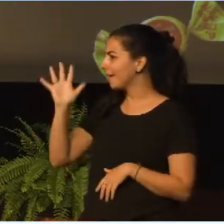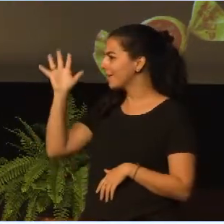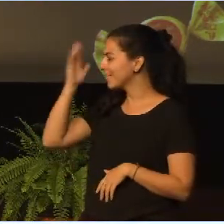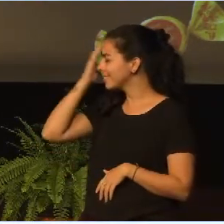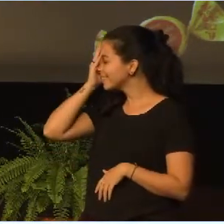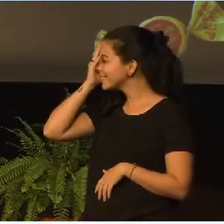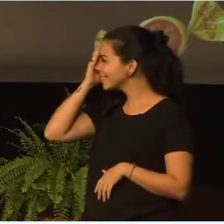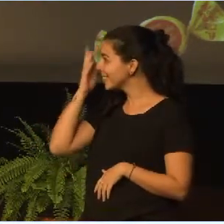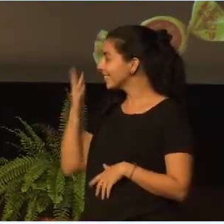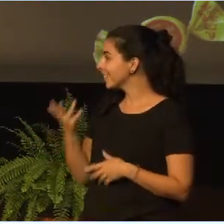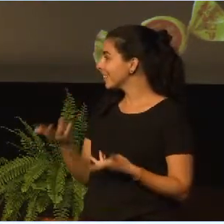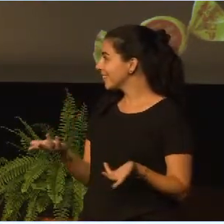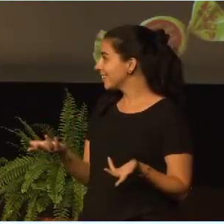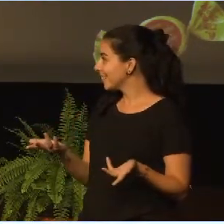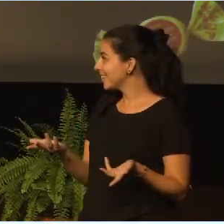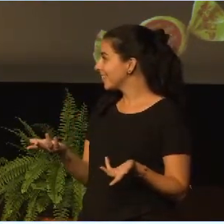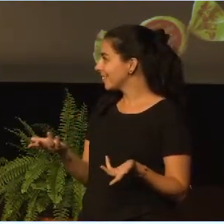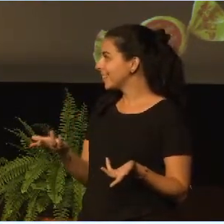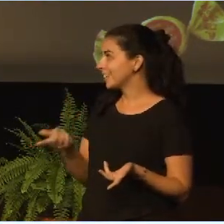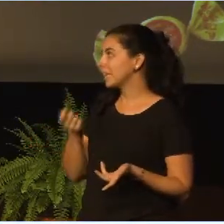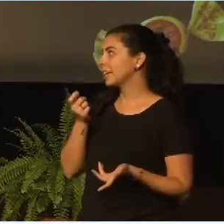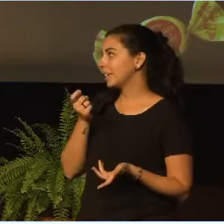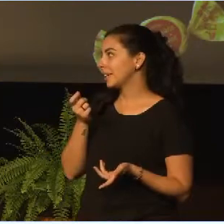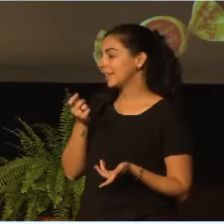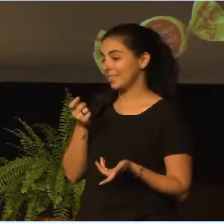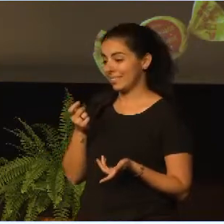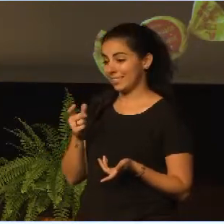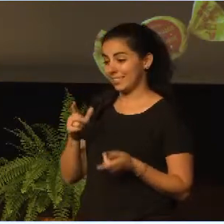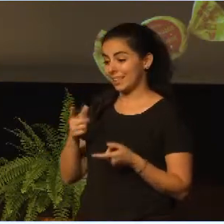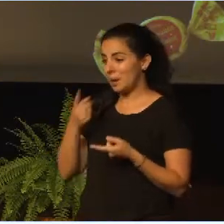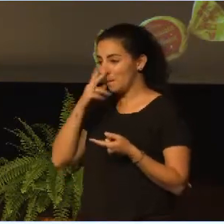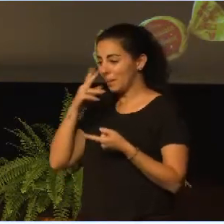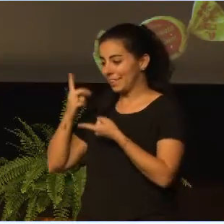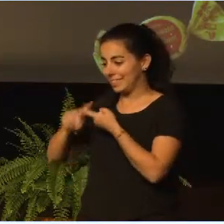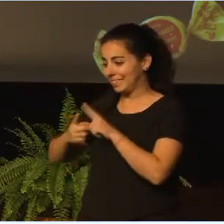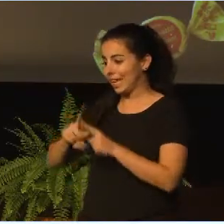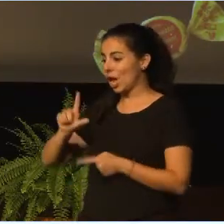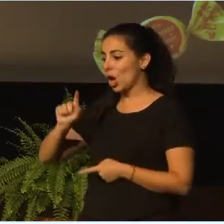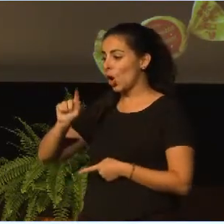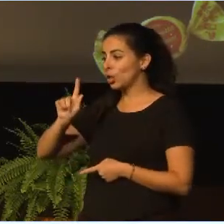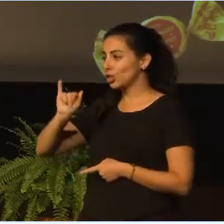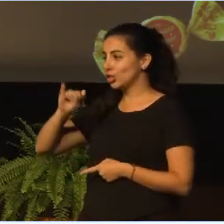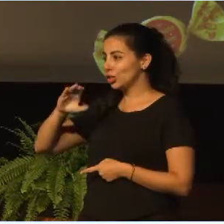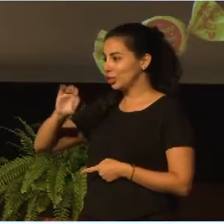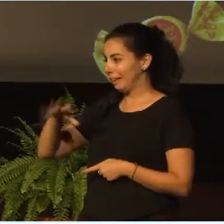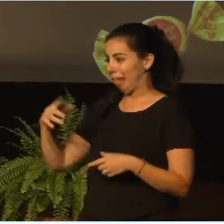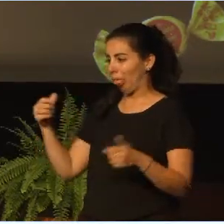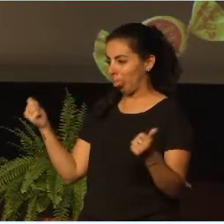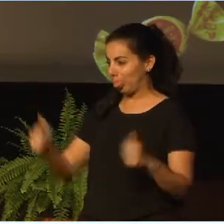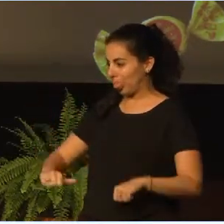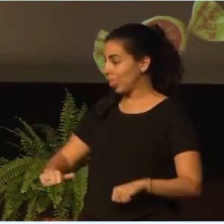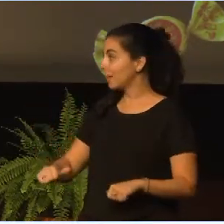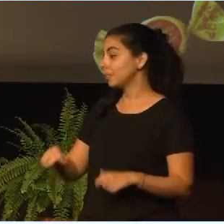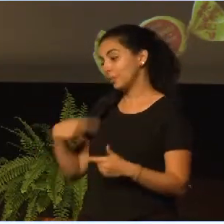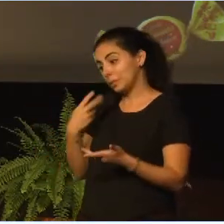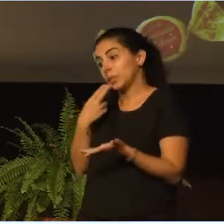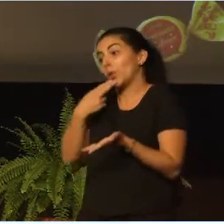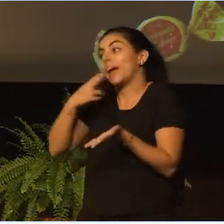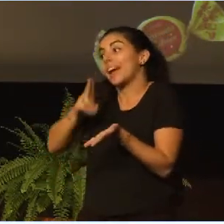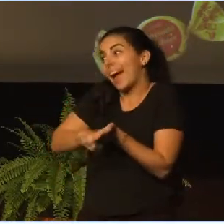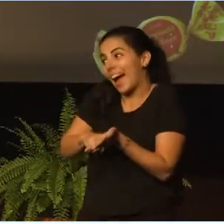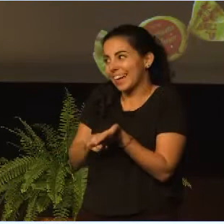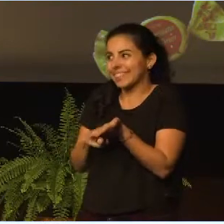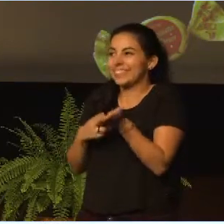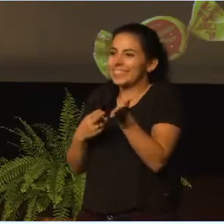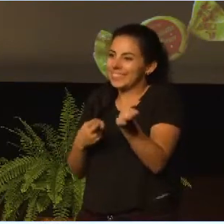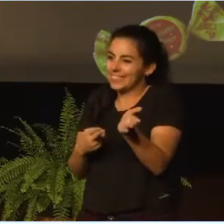A gente falou, porra, ainda bem que a gente mexe com tecnologia, porque de logística a gente é meio desgraçado nisso aqui. Cara, a gente mandou uma carta, falou, o bombom está